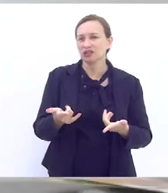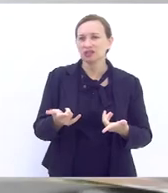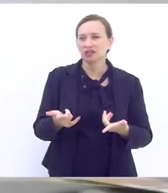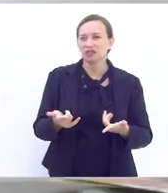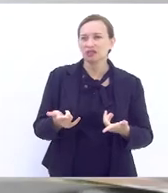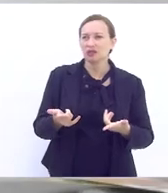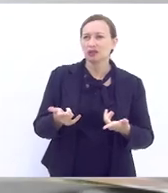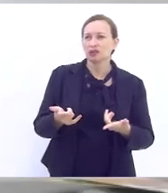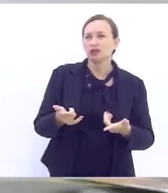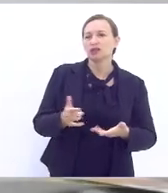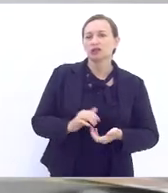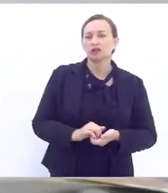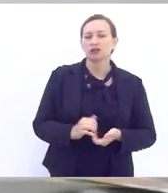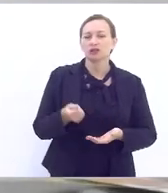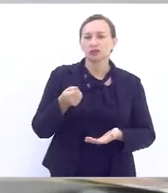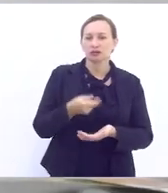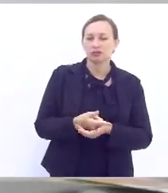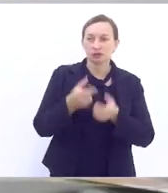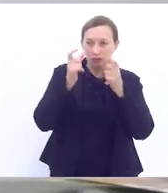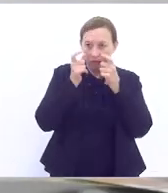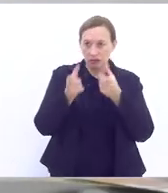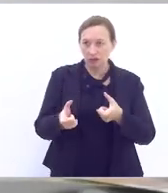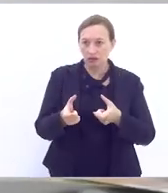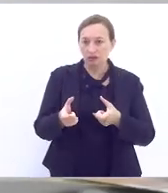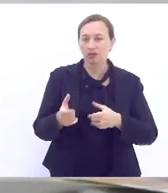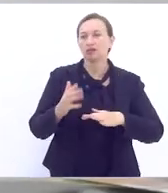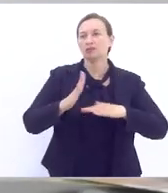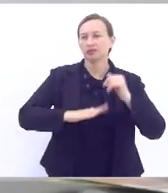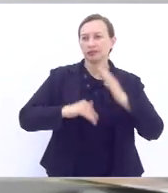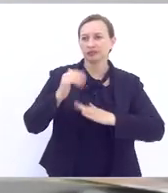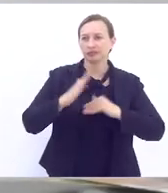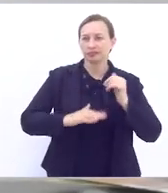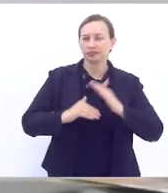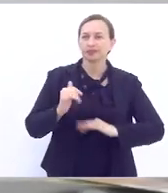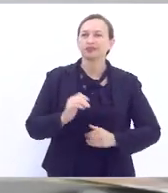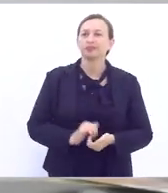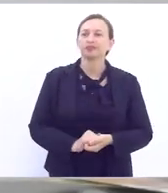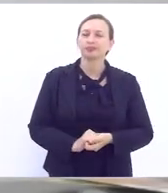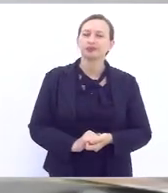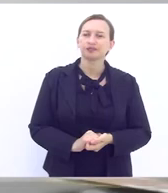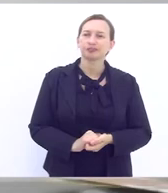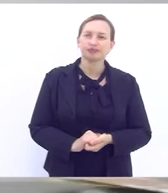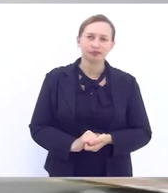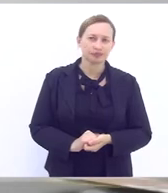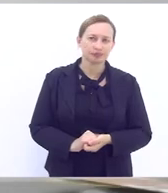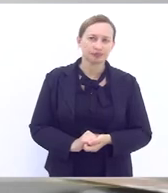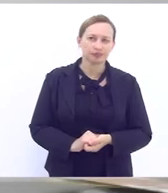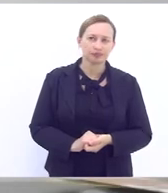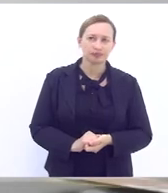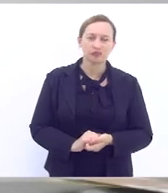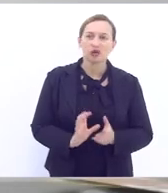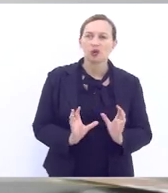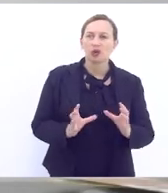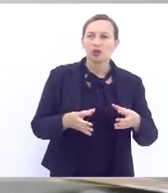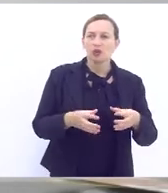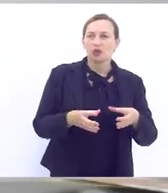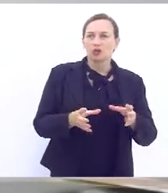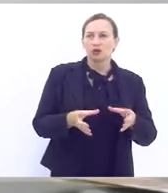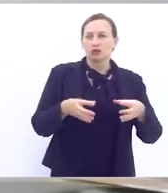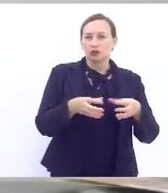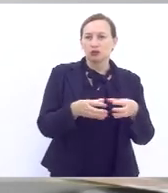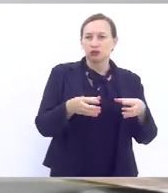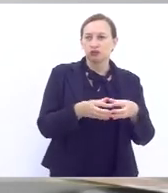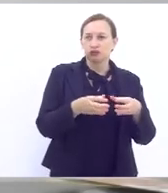de consumo de todos me lembro quando era ativo o órgão de consumo de todos os